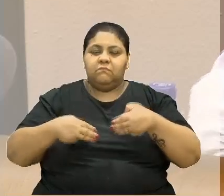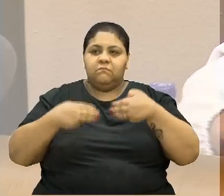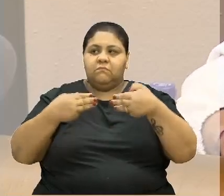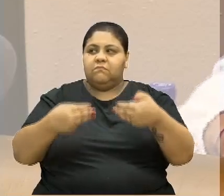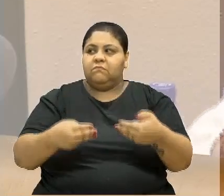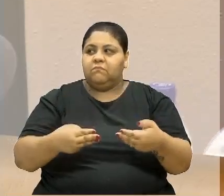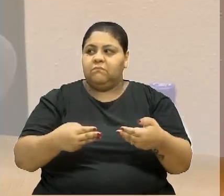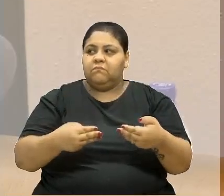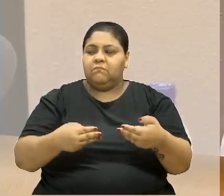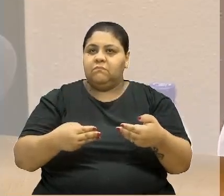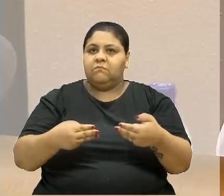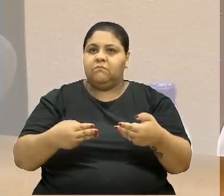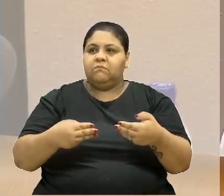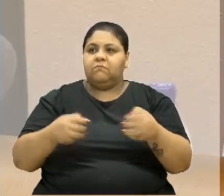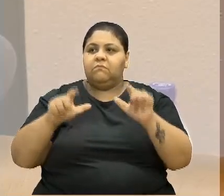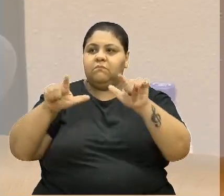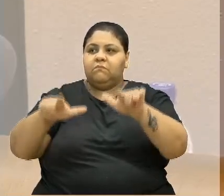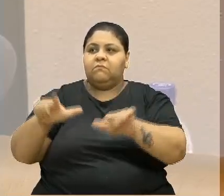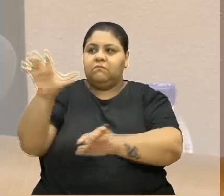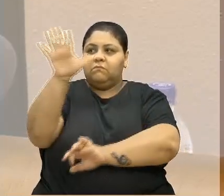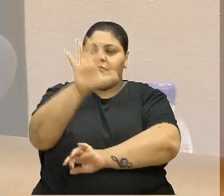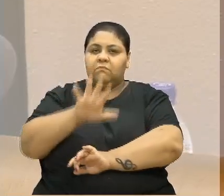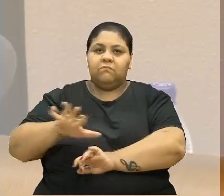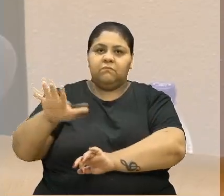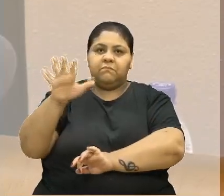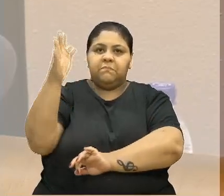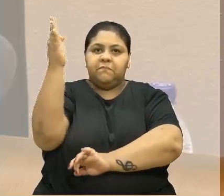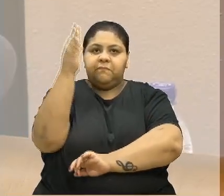Congresso Nacional em Brasília.